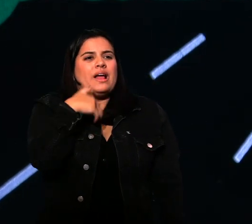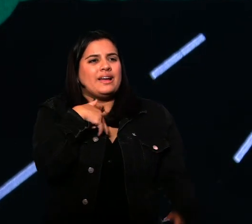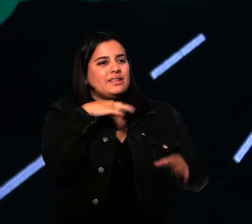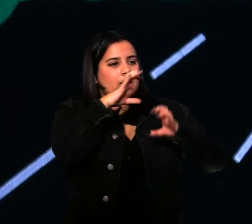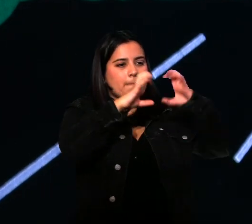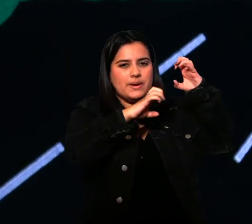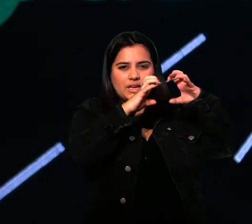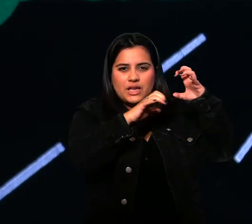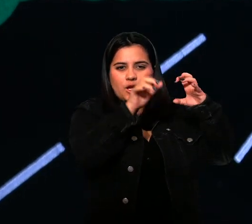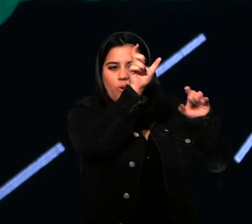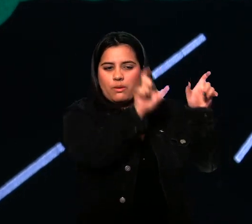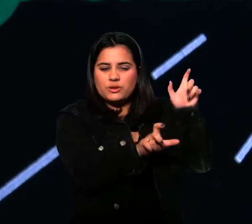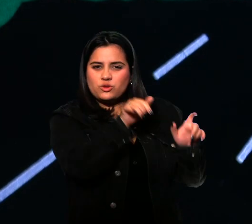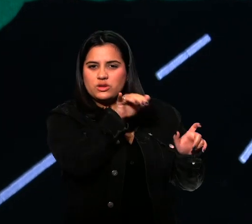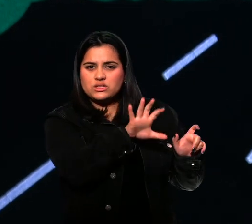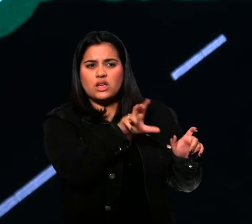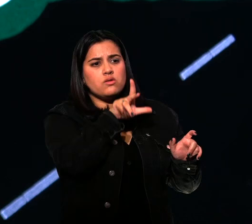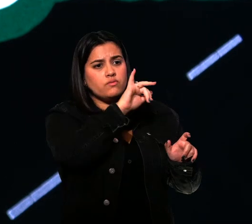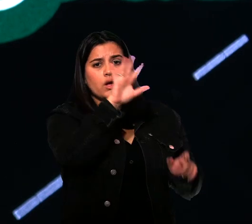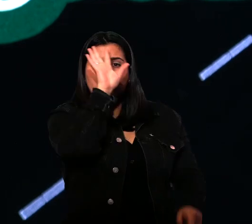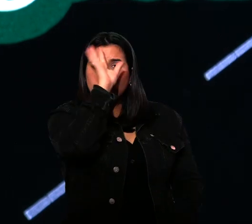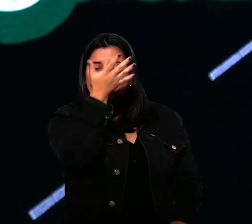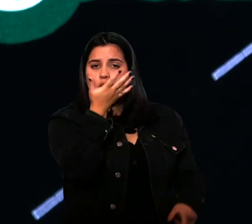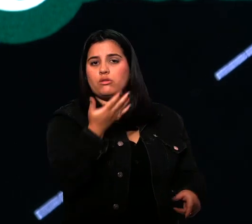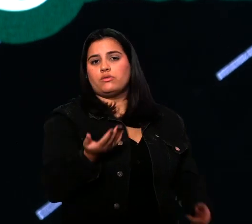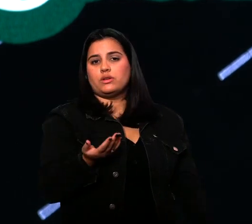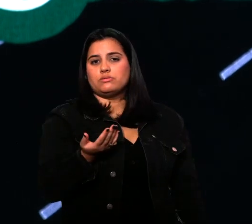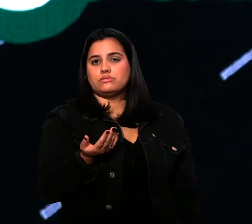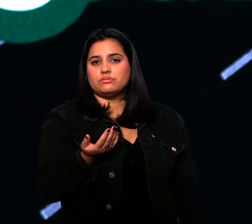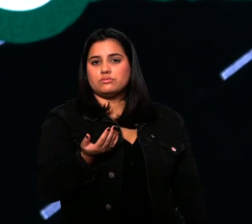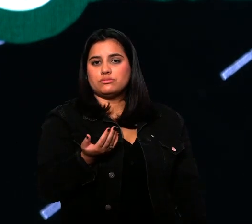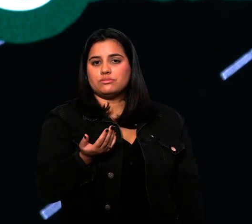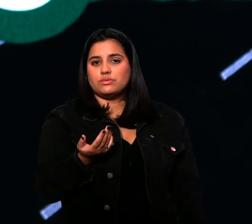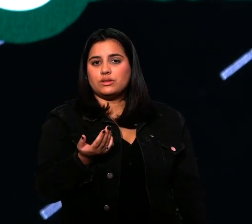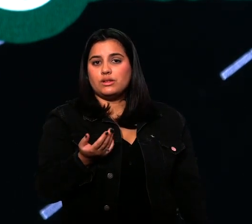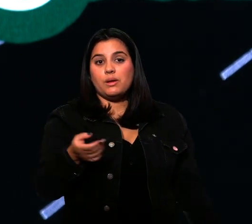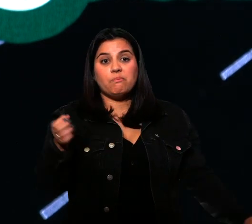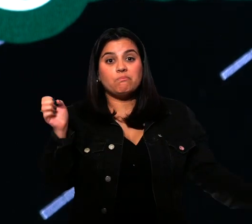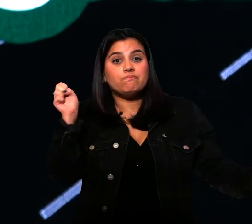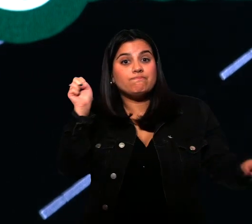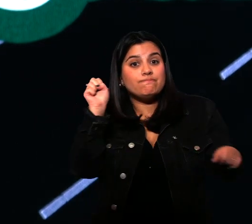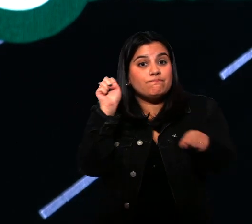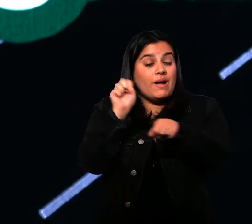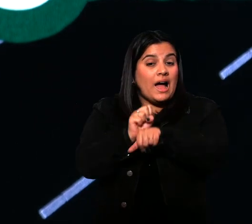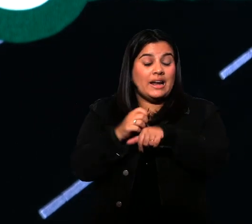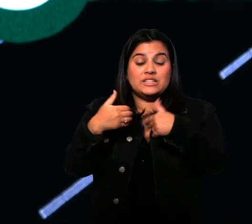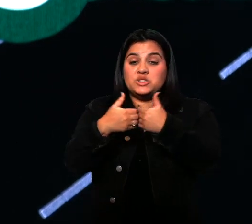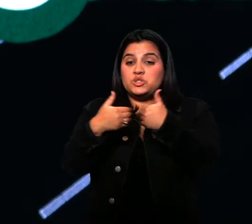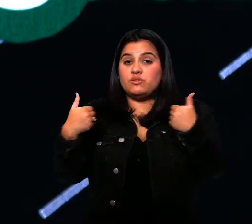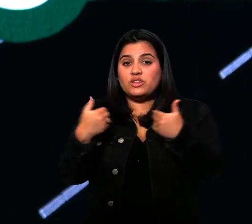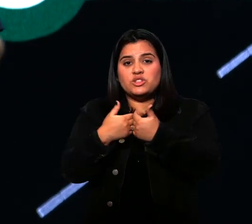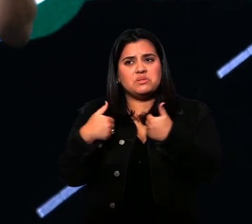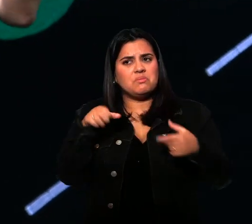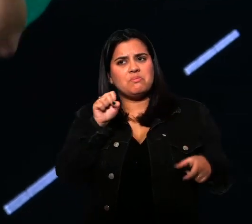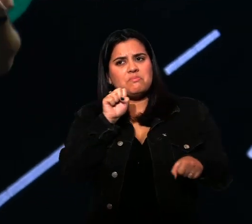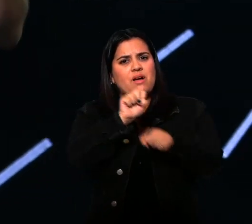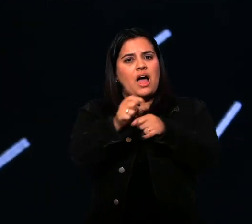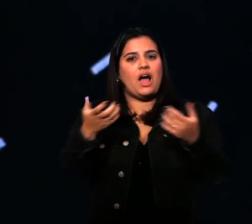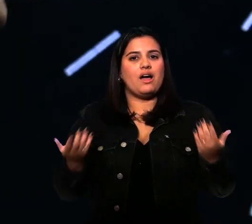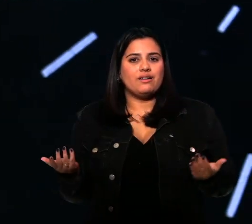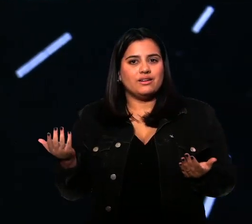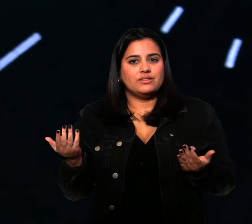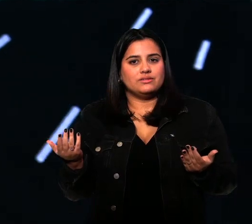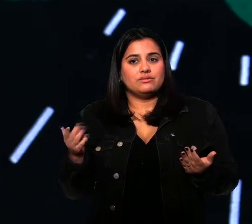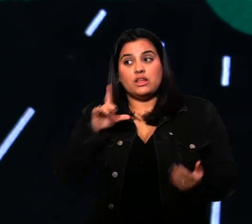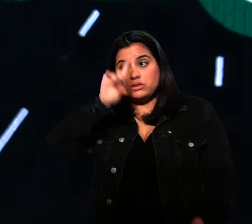de buscar opiniões, para de buscar tentar simplesmente trazer divisão para o corpo de Cristo e atrasar o crescimento daquilo que